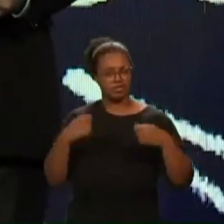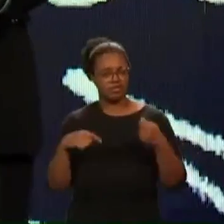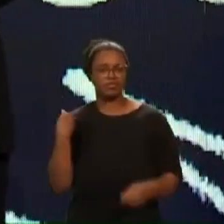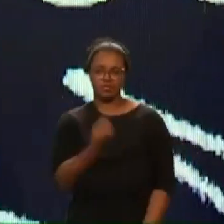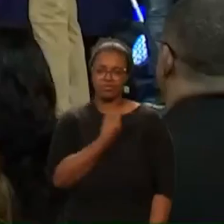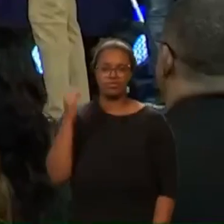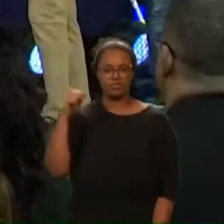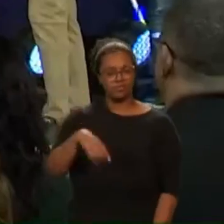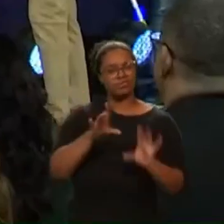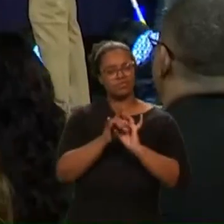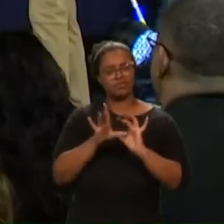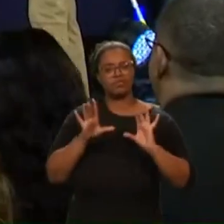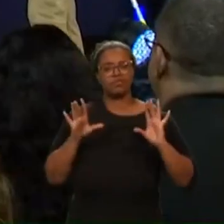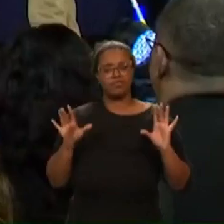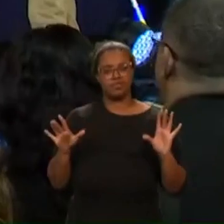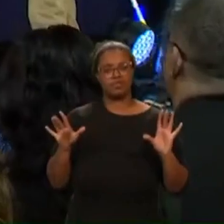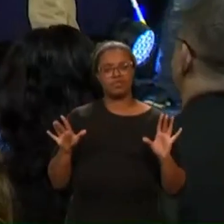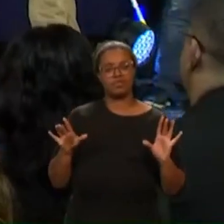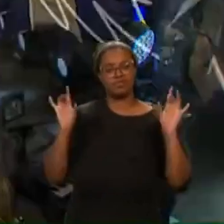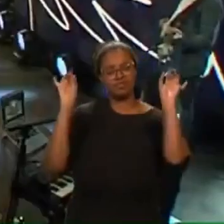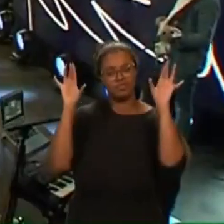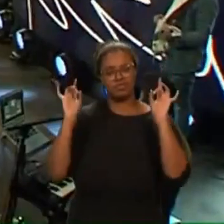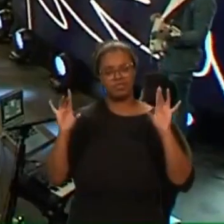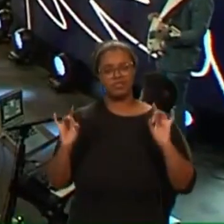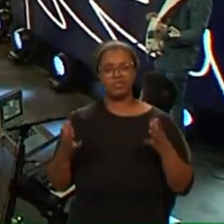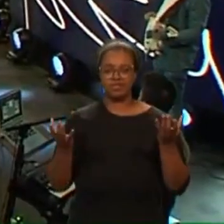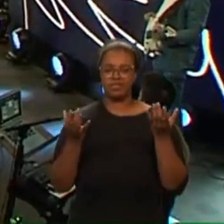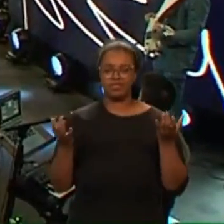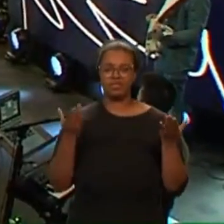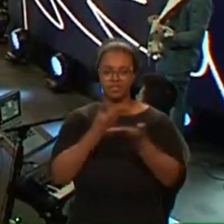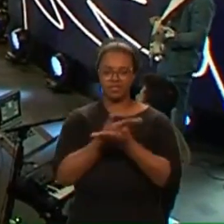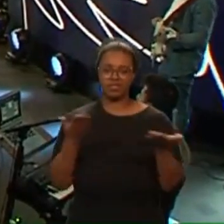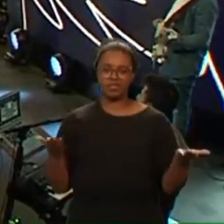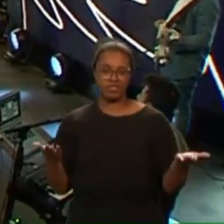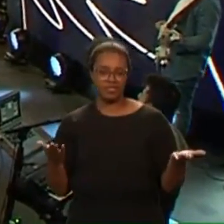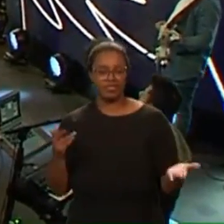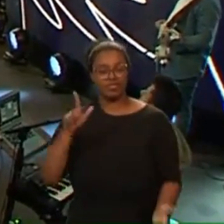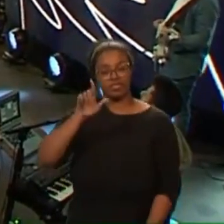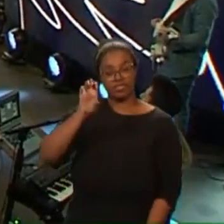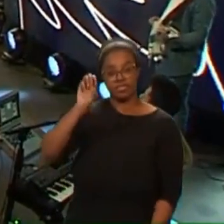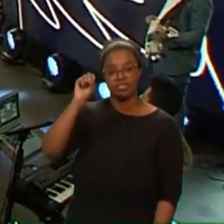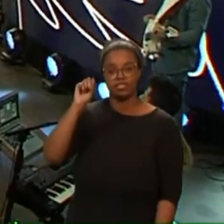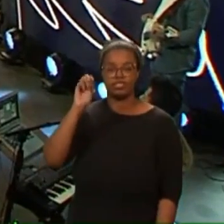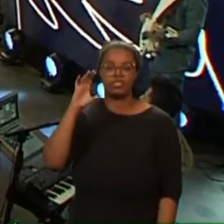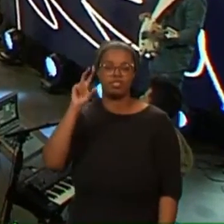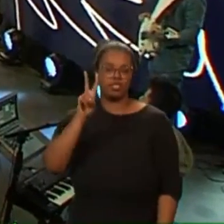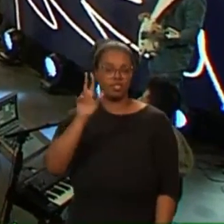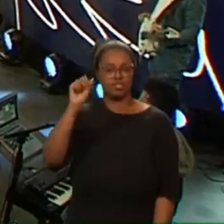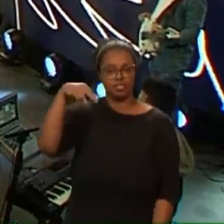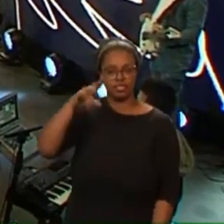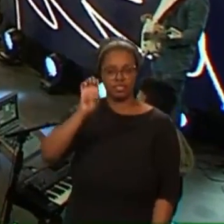à disposição e de uma forma muito especial eu quero falar pro pastor Léo e pra pastora Vanessa que tudo que